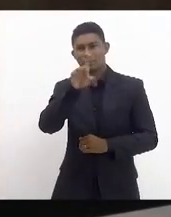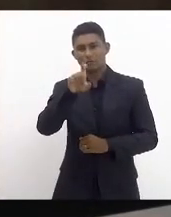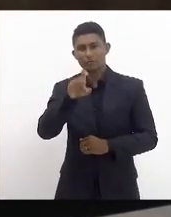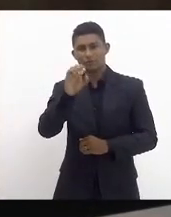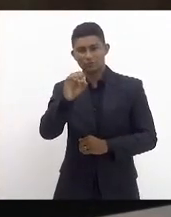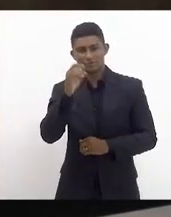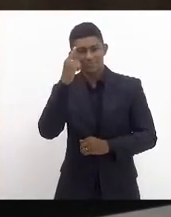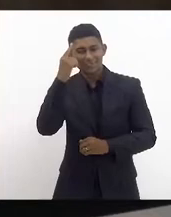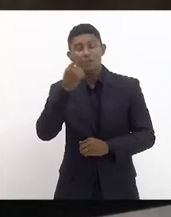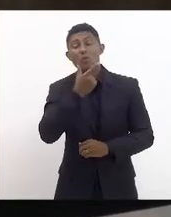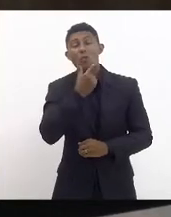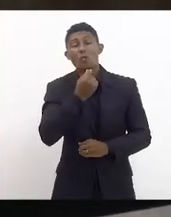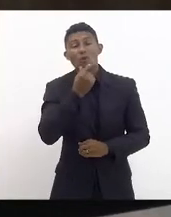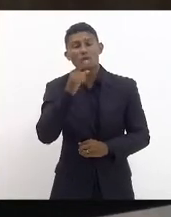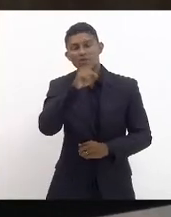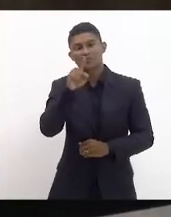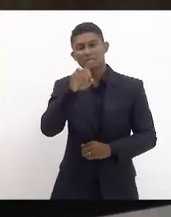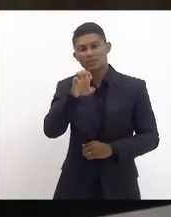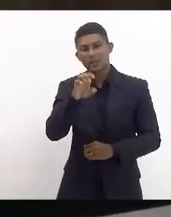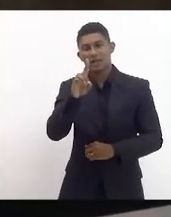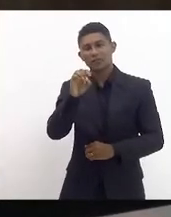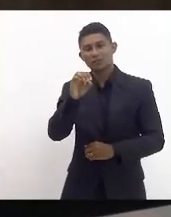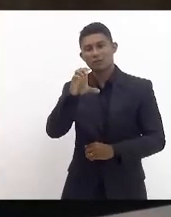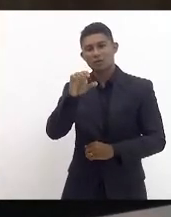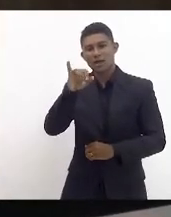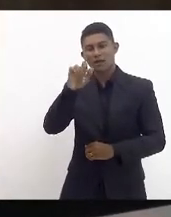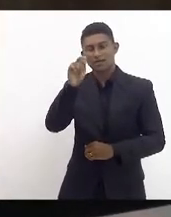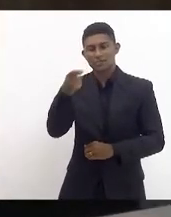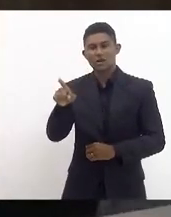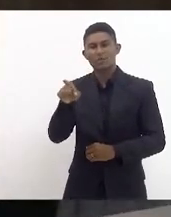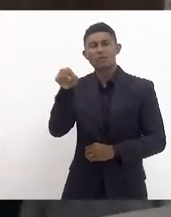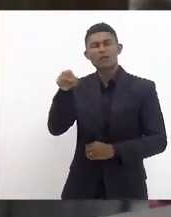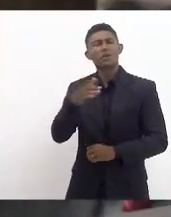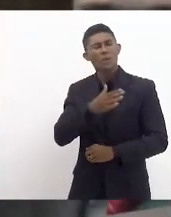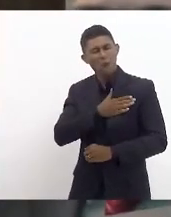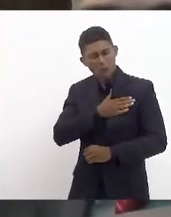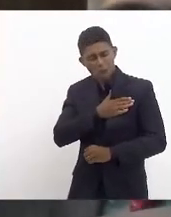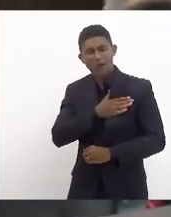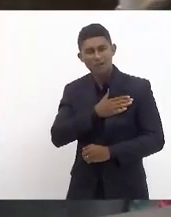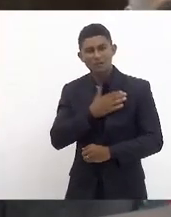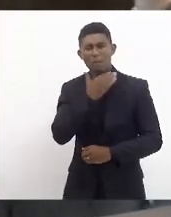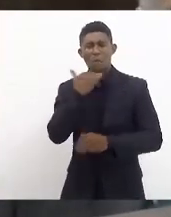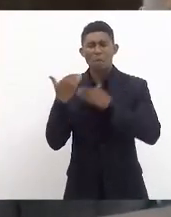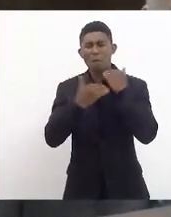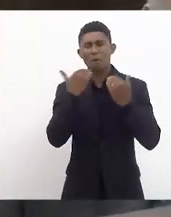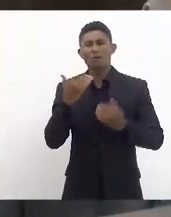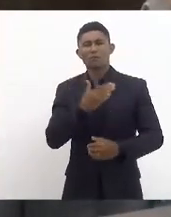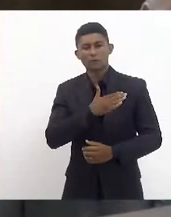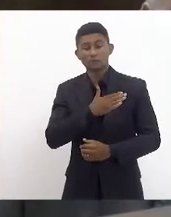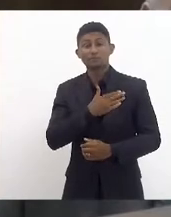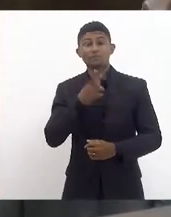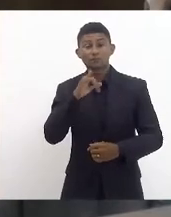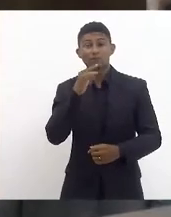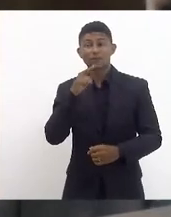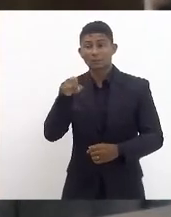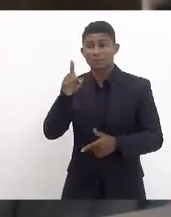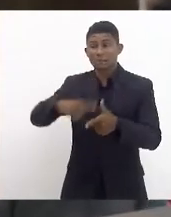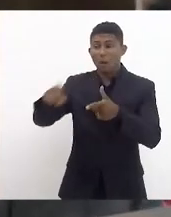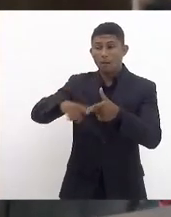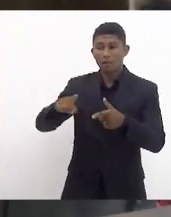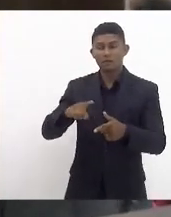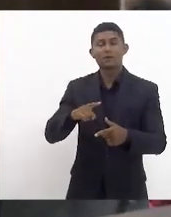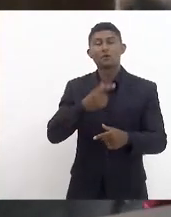do Caixão, aquele personagem? Gosta do caixão, da tragédia, de filme de terror? Sempre que tem uma tragédia, o Zé do Caixão